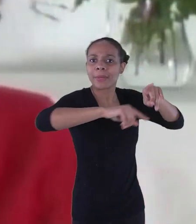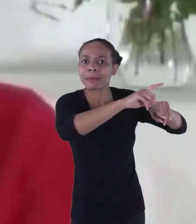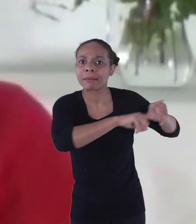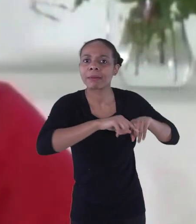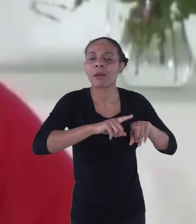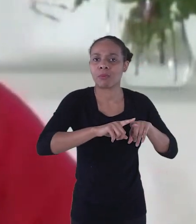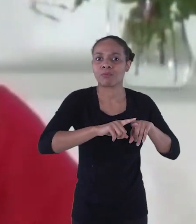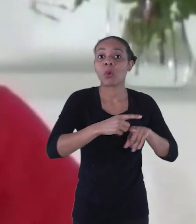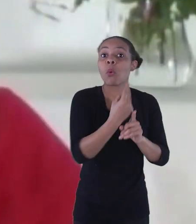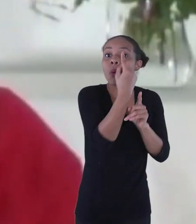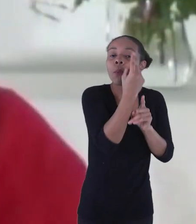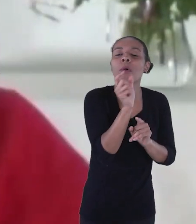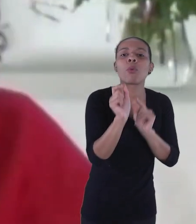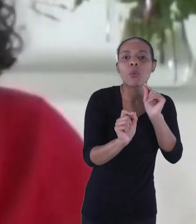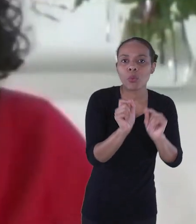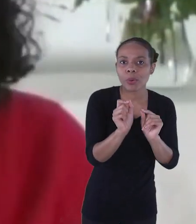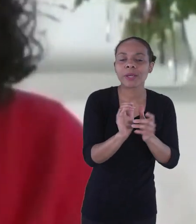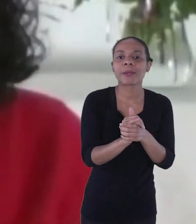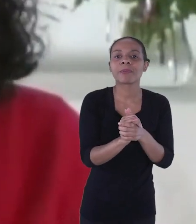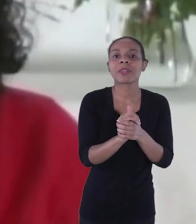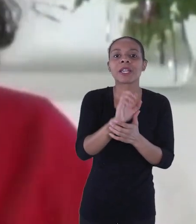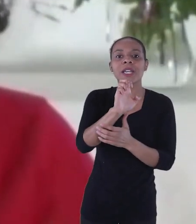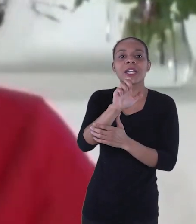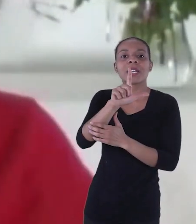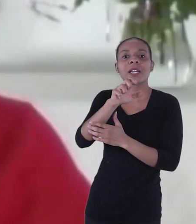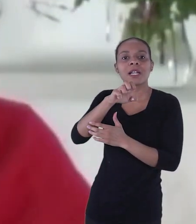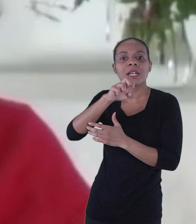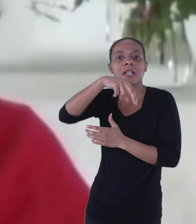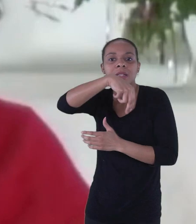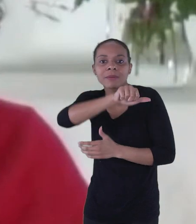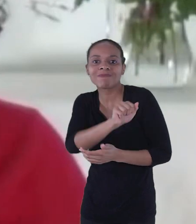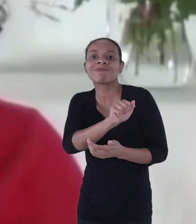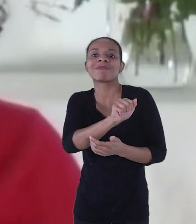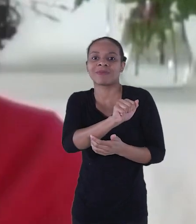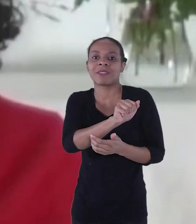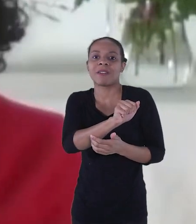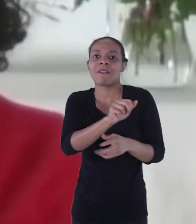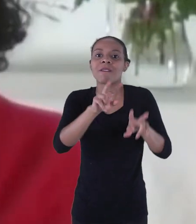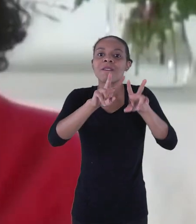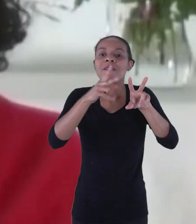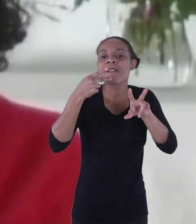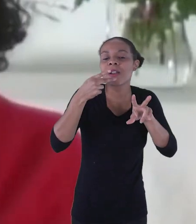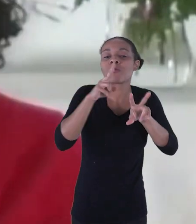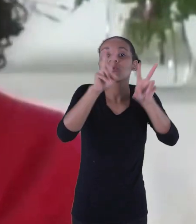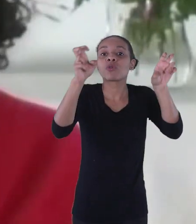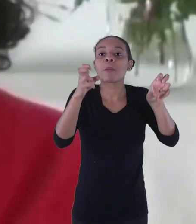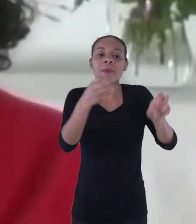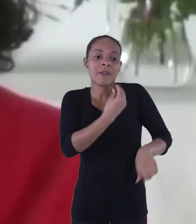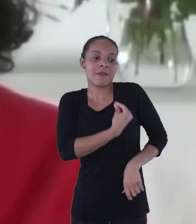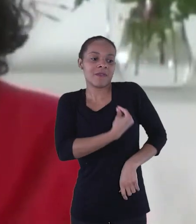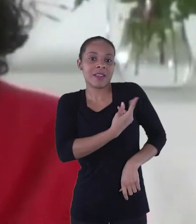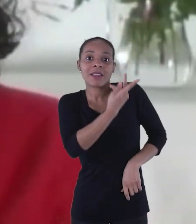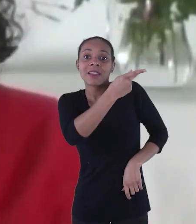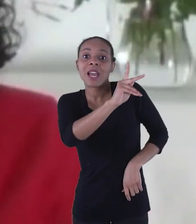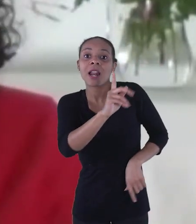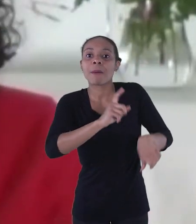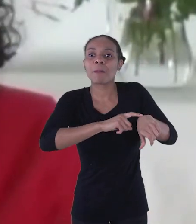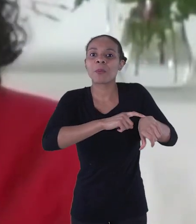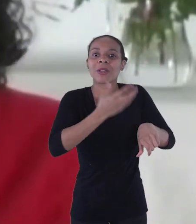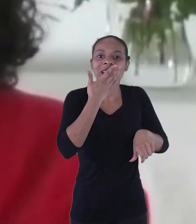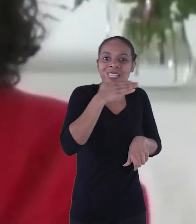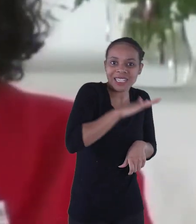Uma delas, a Helena Morley, com Minha Vida de Menina. Então, eram duas narrativas